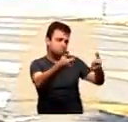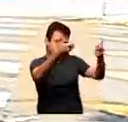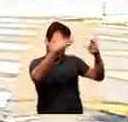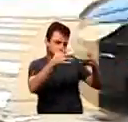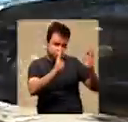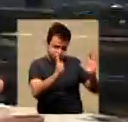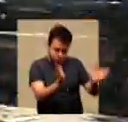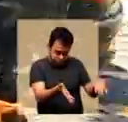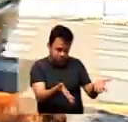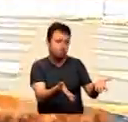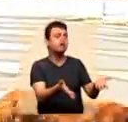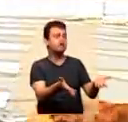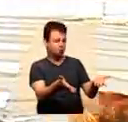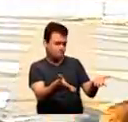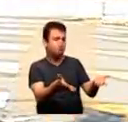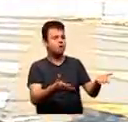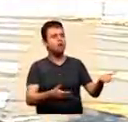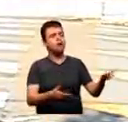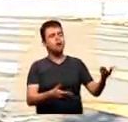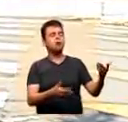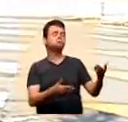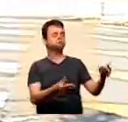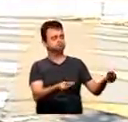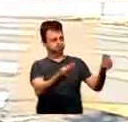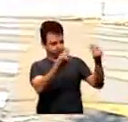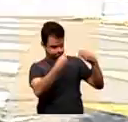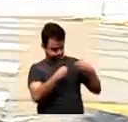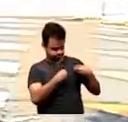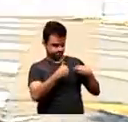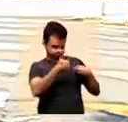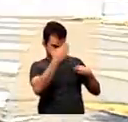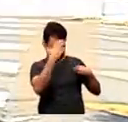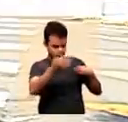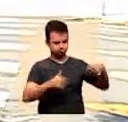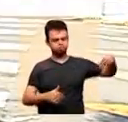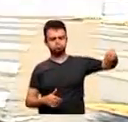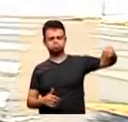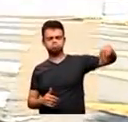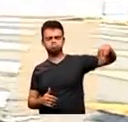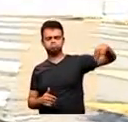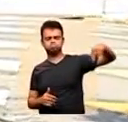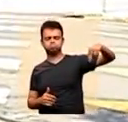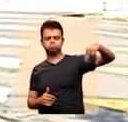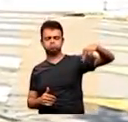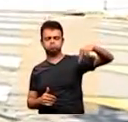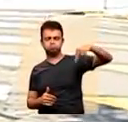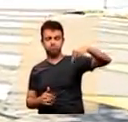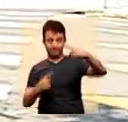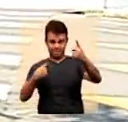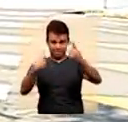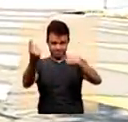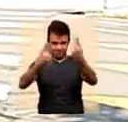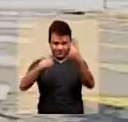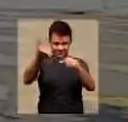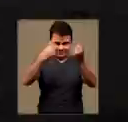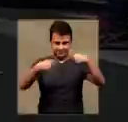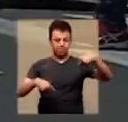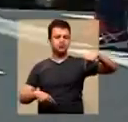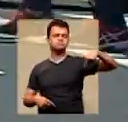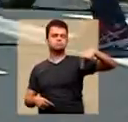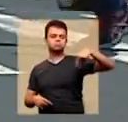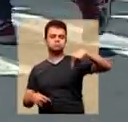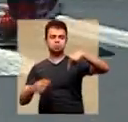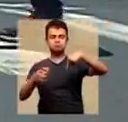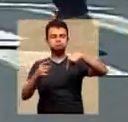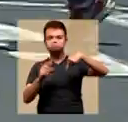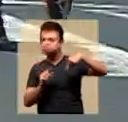E no ir até a UPA, ela ler a receita, ela vinha voltando. Vinha voltando, ela atravessou